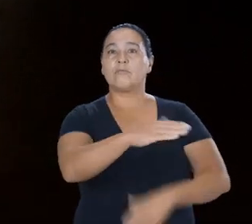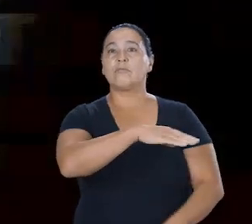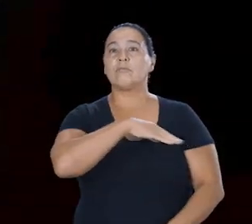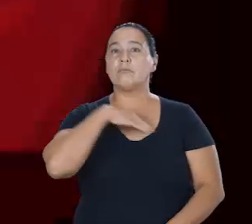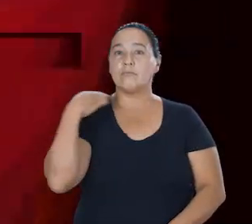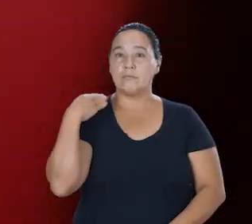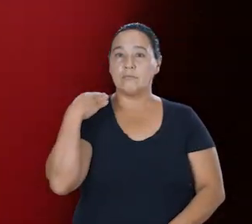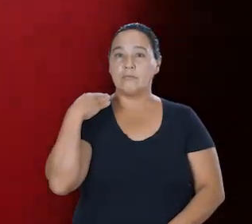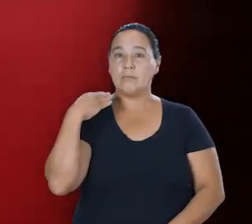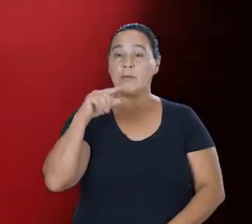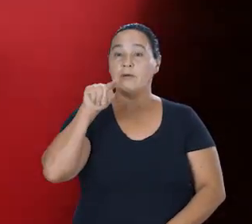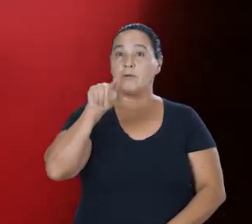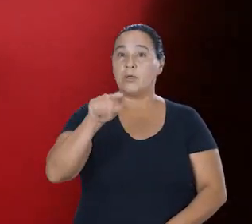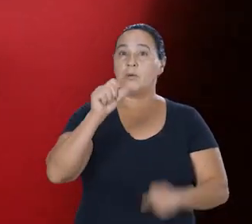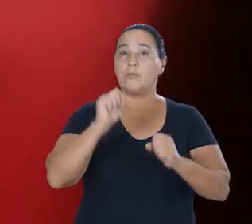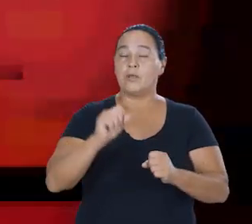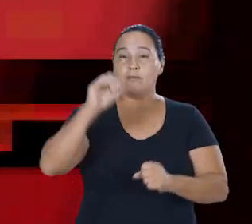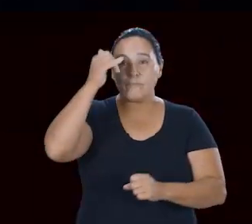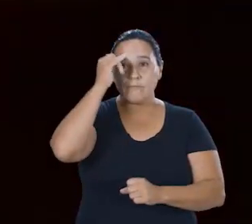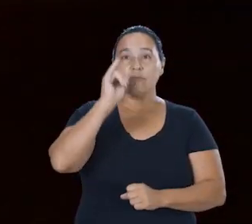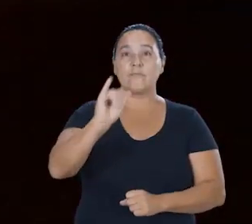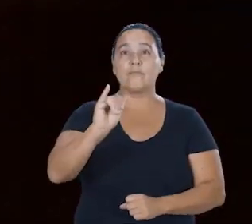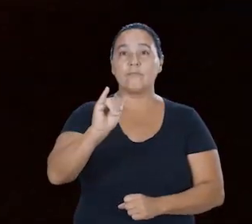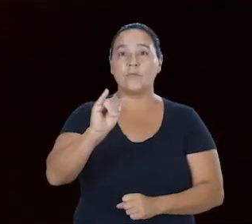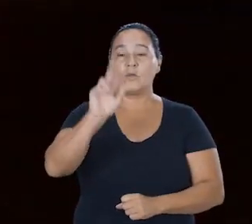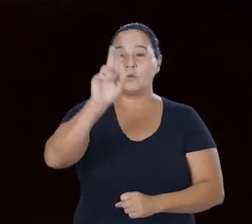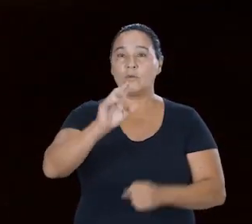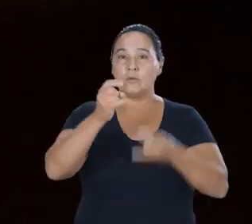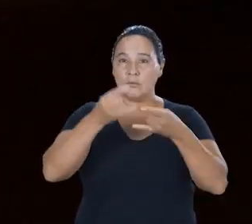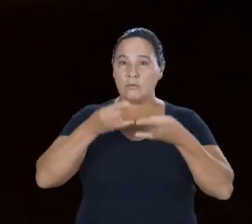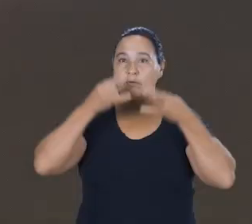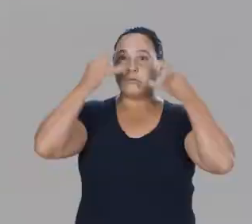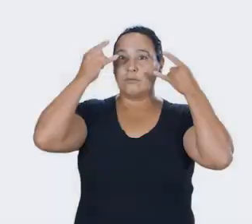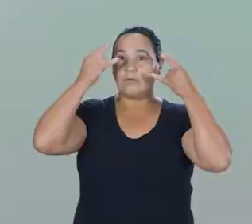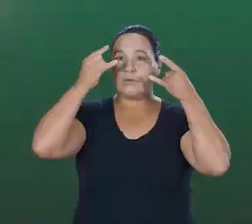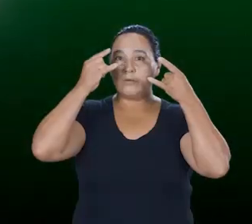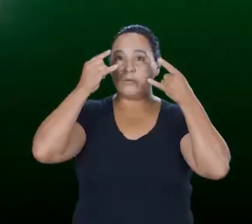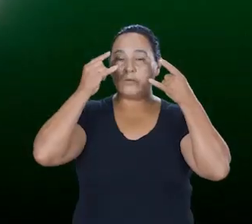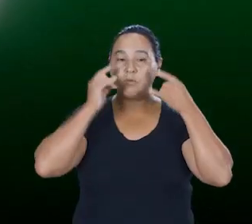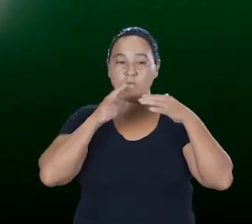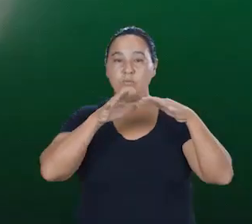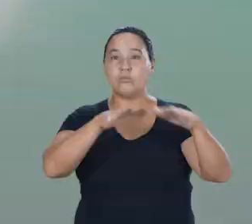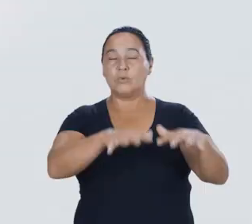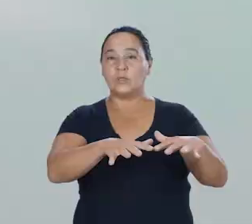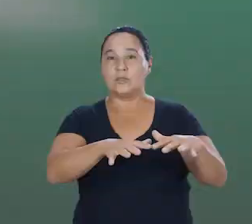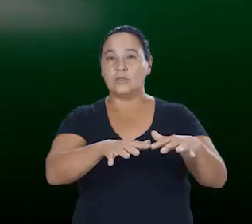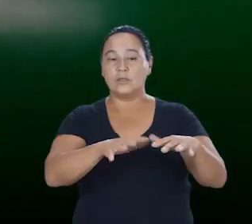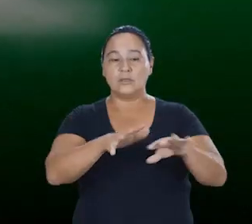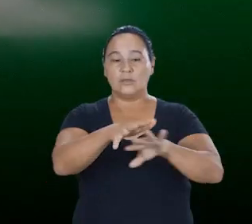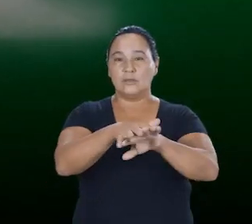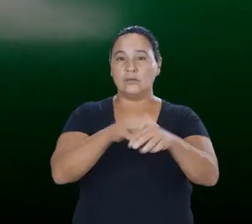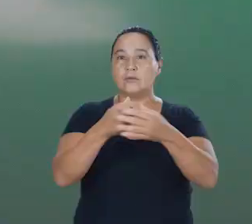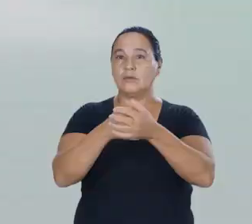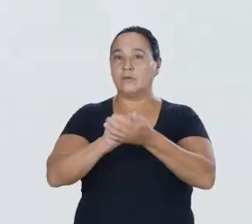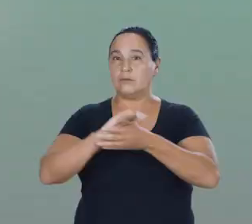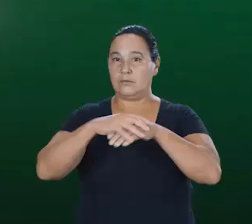O coronavírus mata. Mas você pode evitar. Use máscara, não